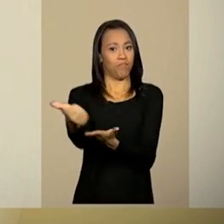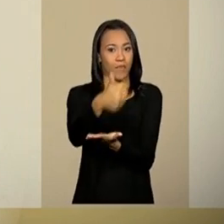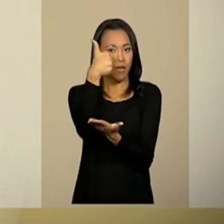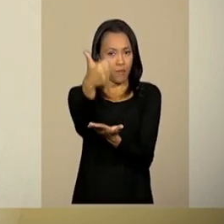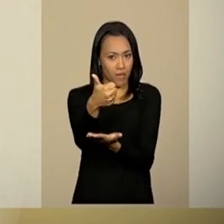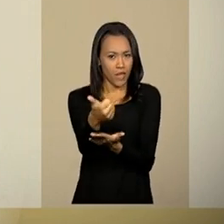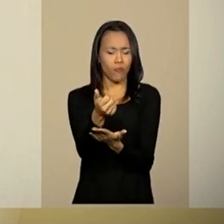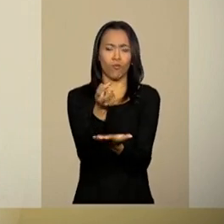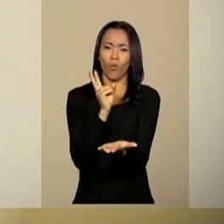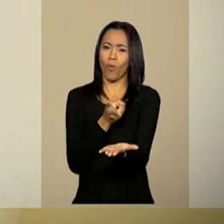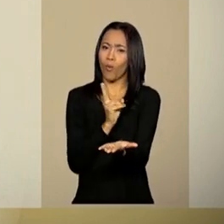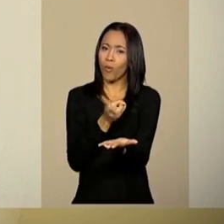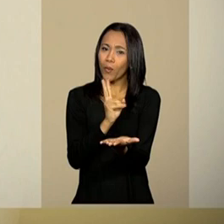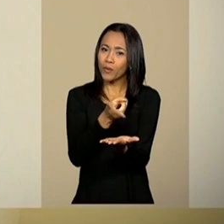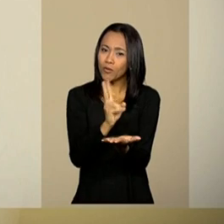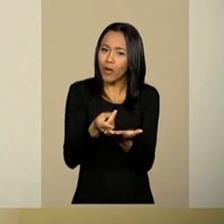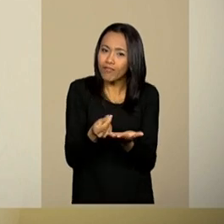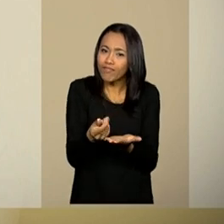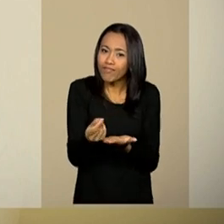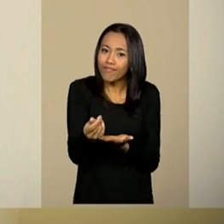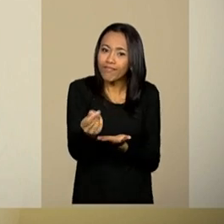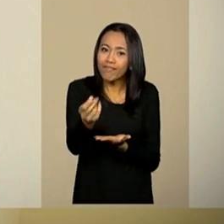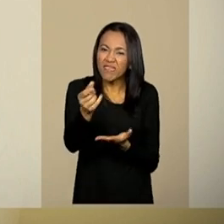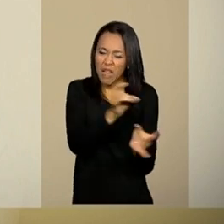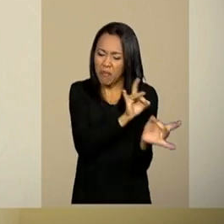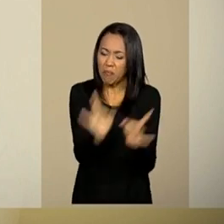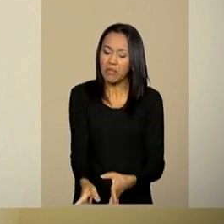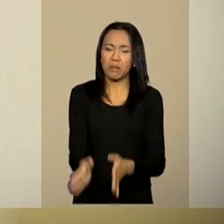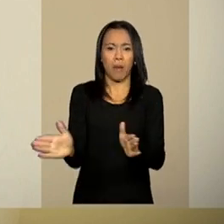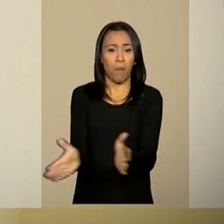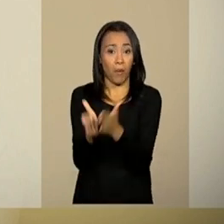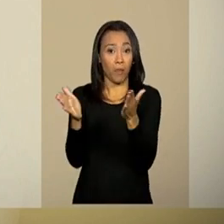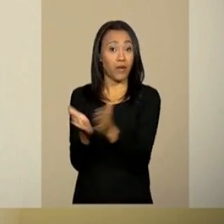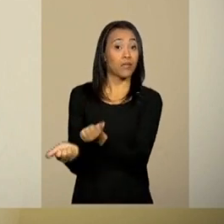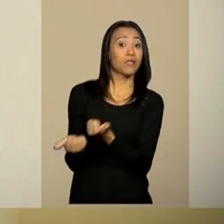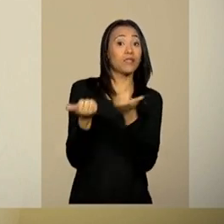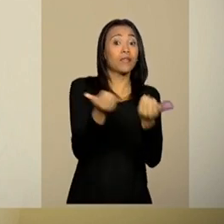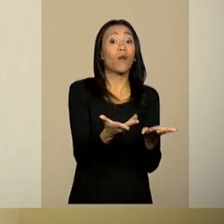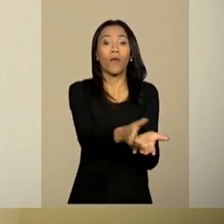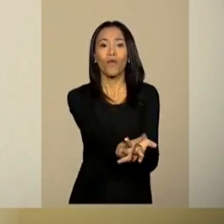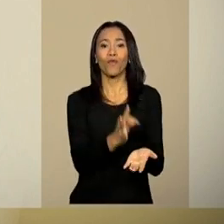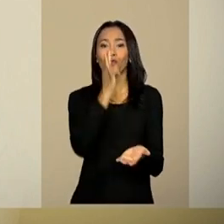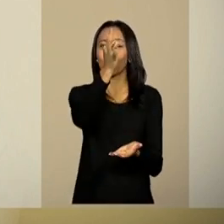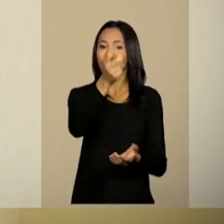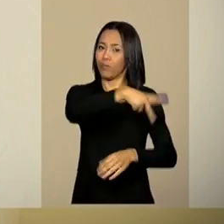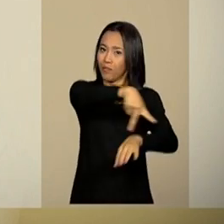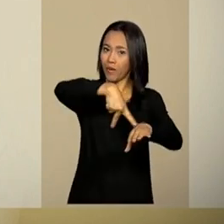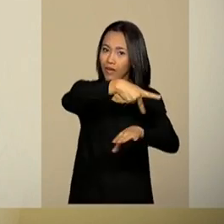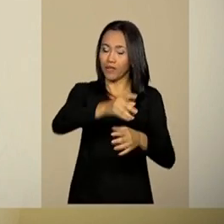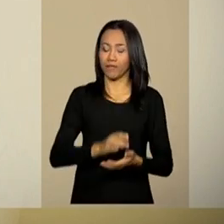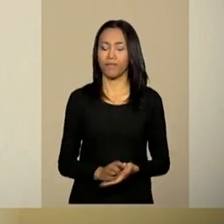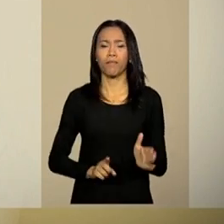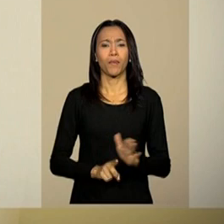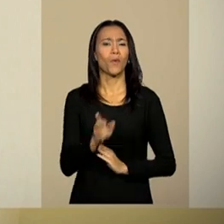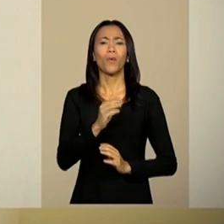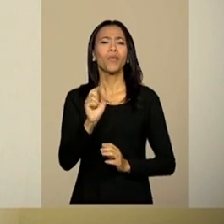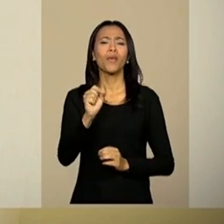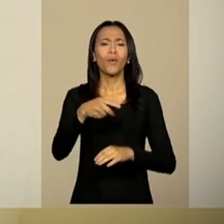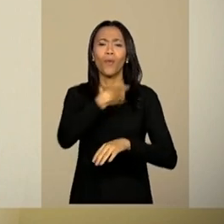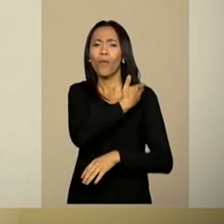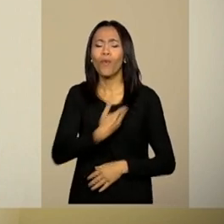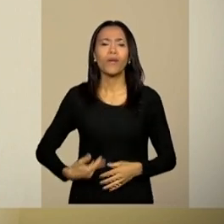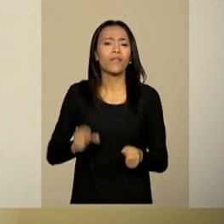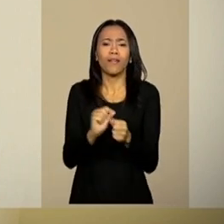saída permanente sustentável da pobreza e dar um futuro ao país e o que o Governo está fazendo para